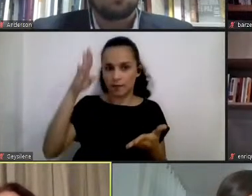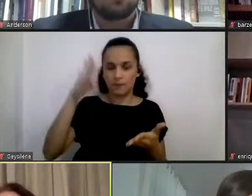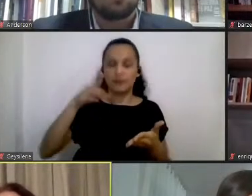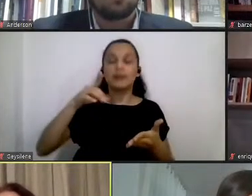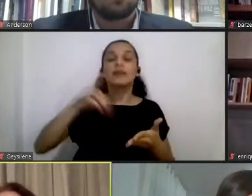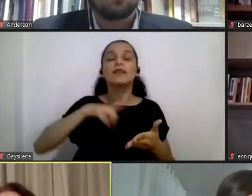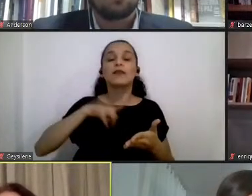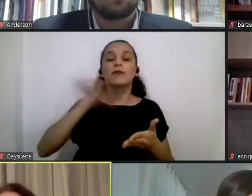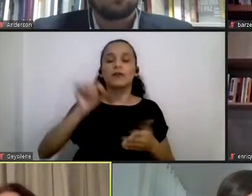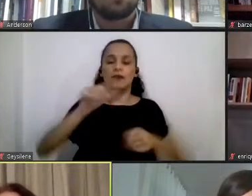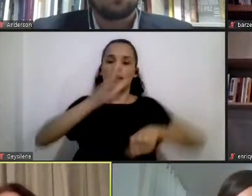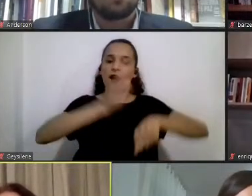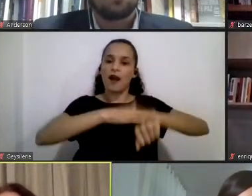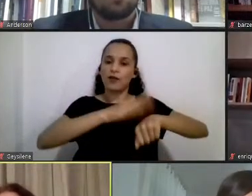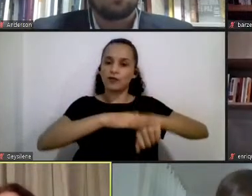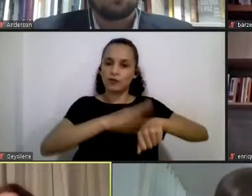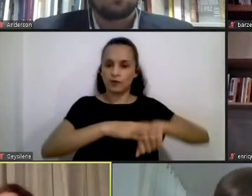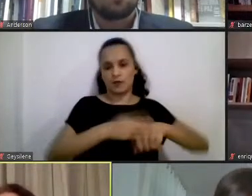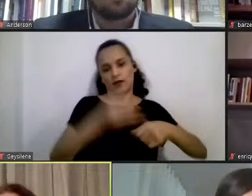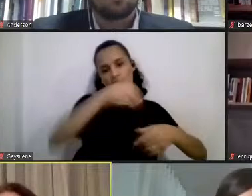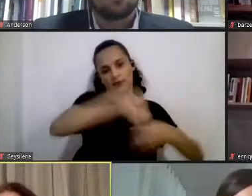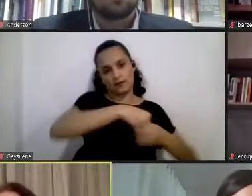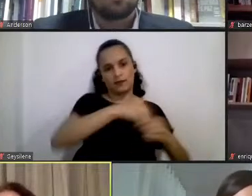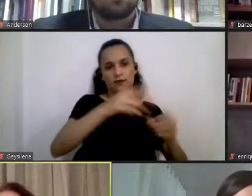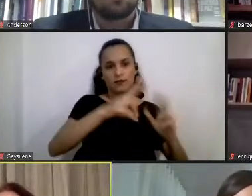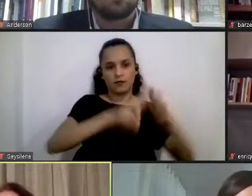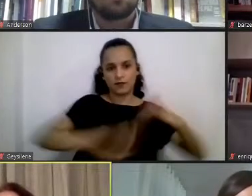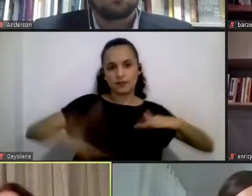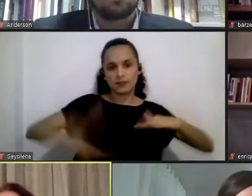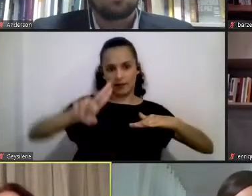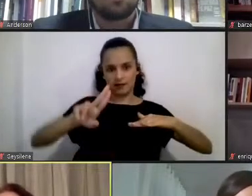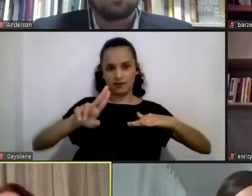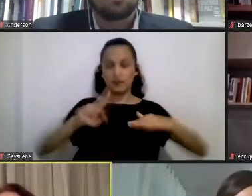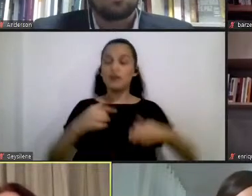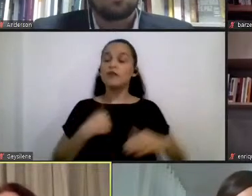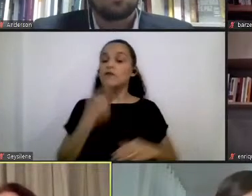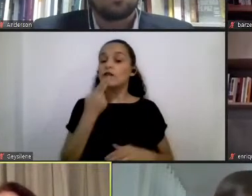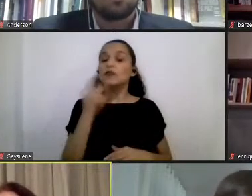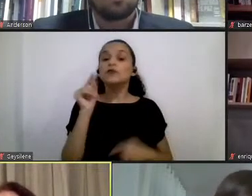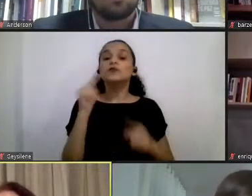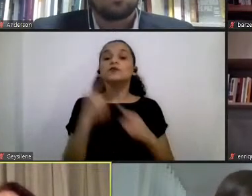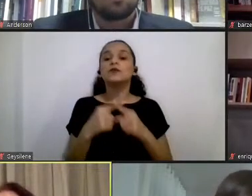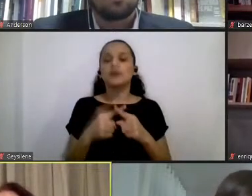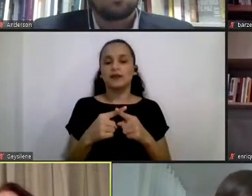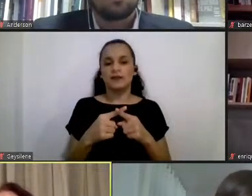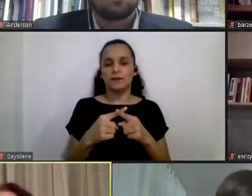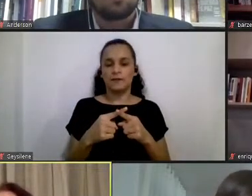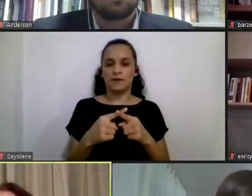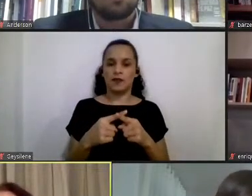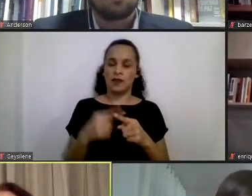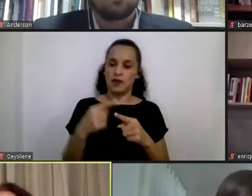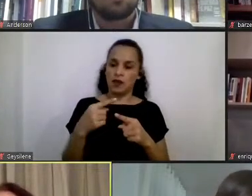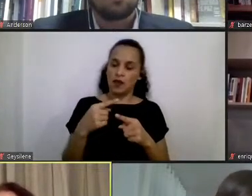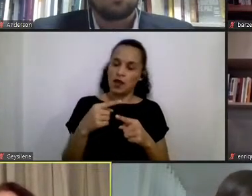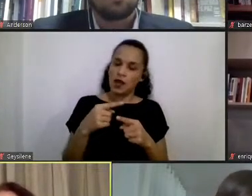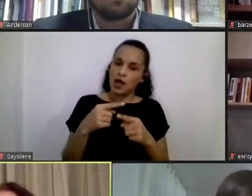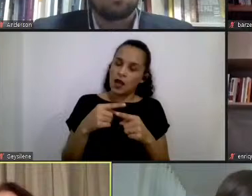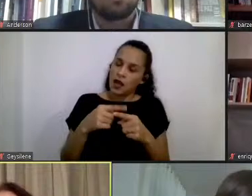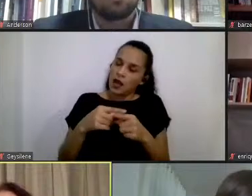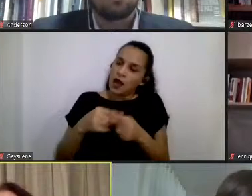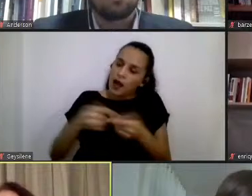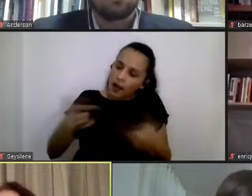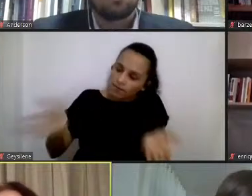autonomia universitária. Falo isso porque a contribuição do professor